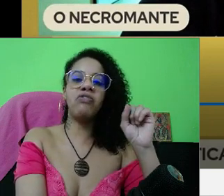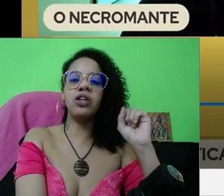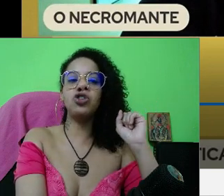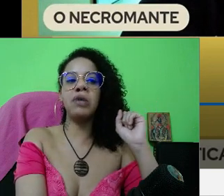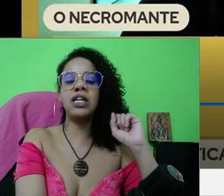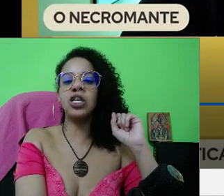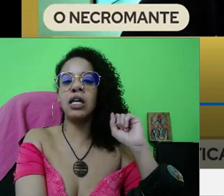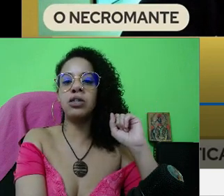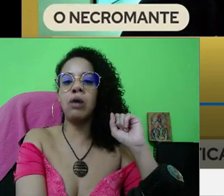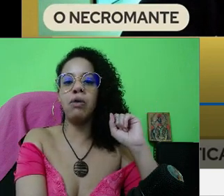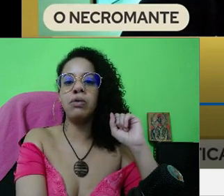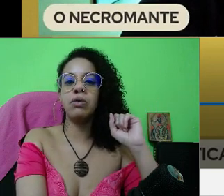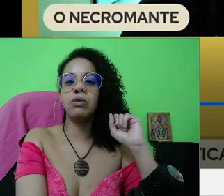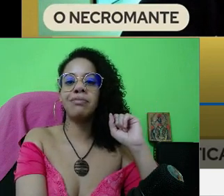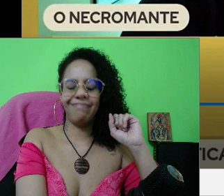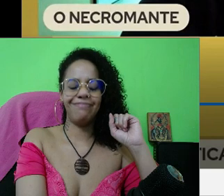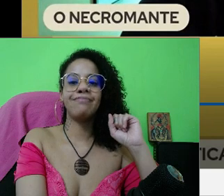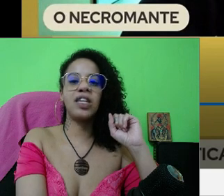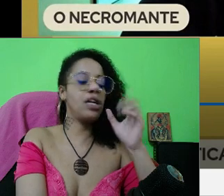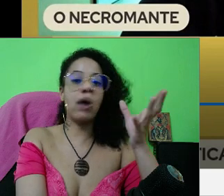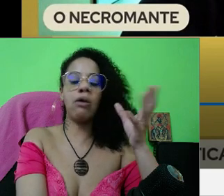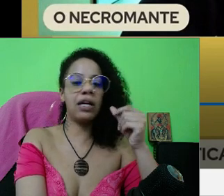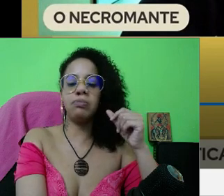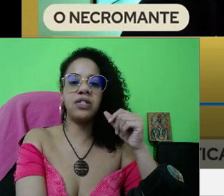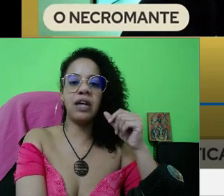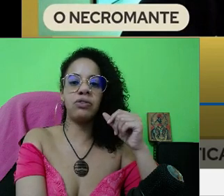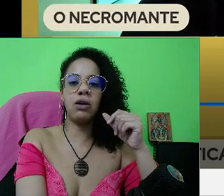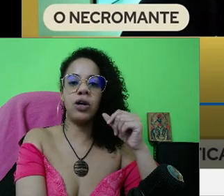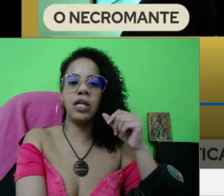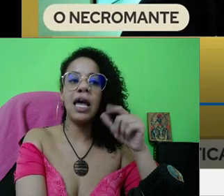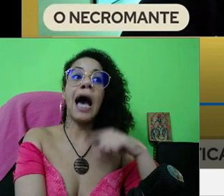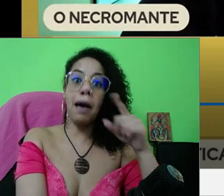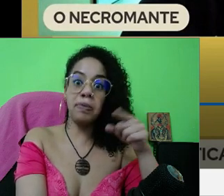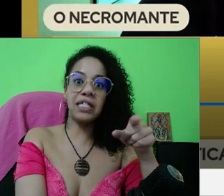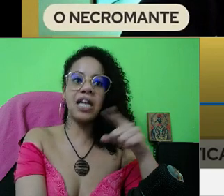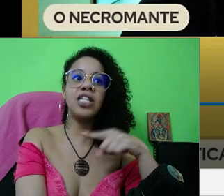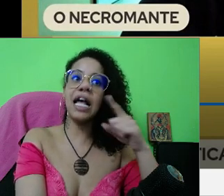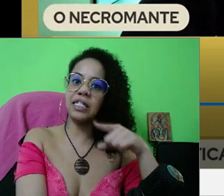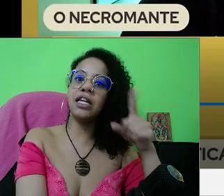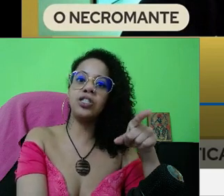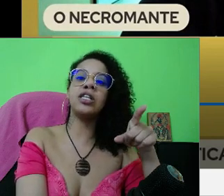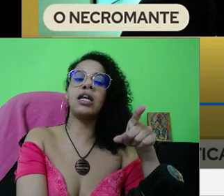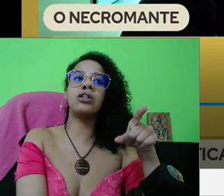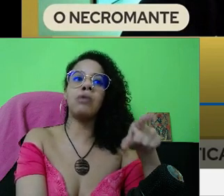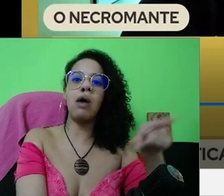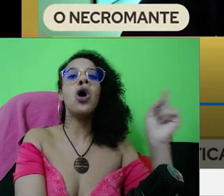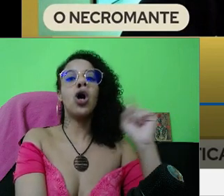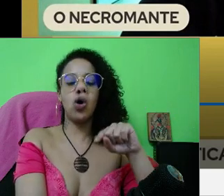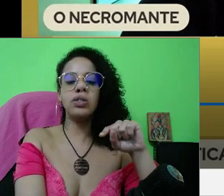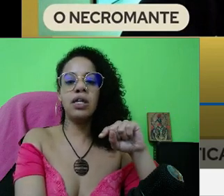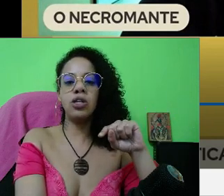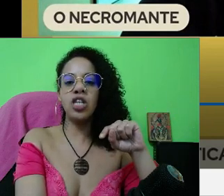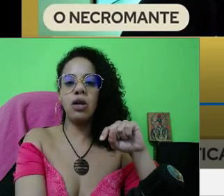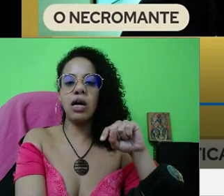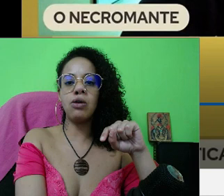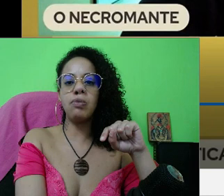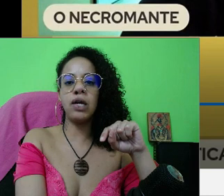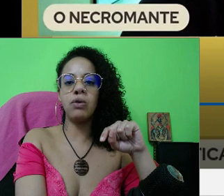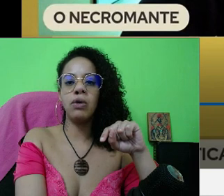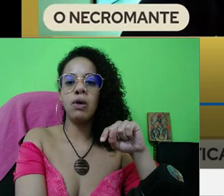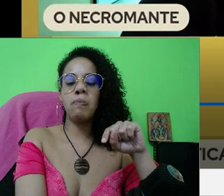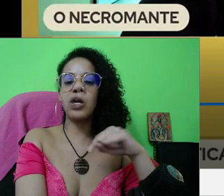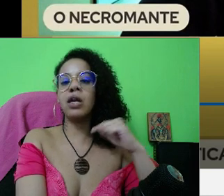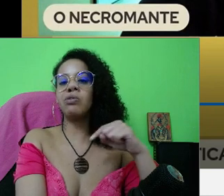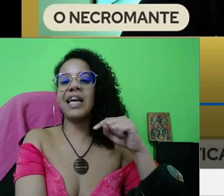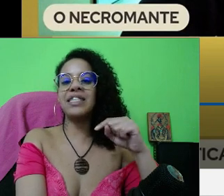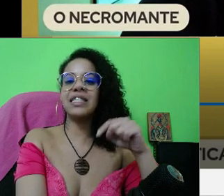obviamente eu não tô falando de um elite intelectual que não é o lado mais fraco da corda Apesar dessa Elite intelectual conseguir dialogar